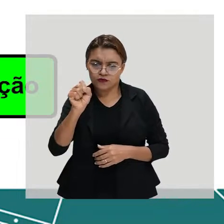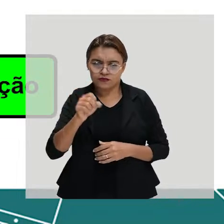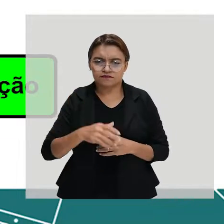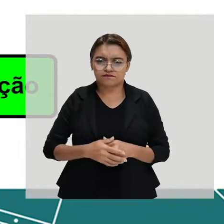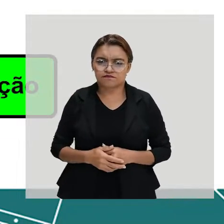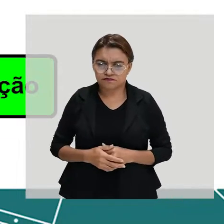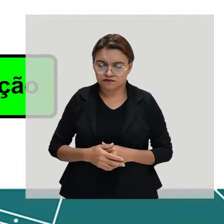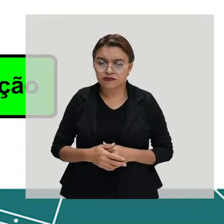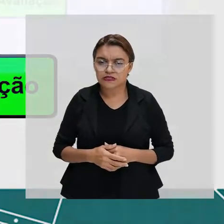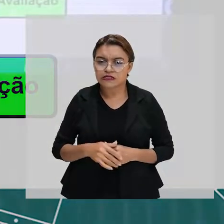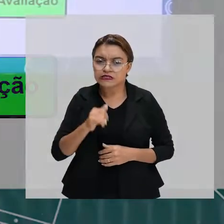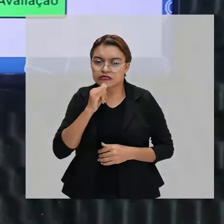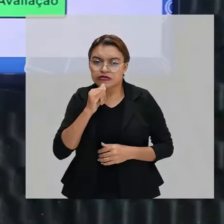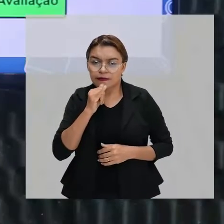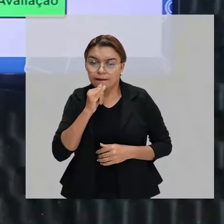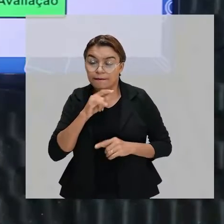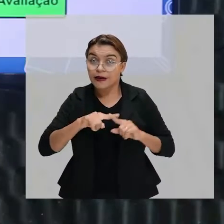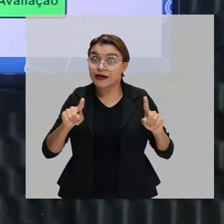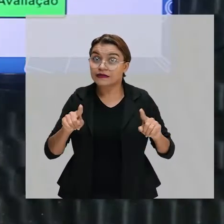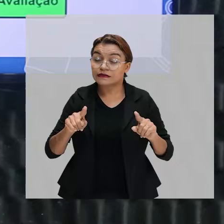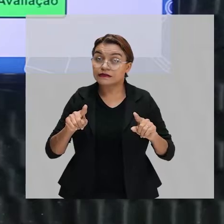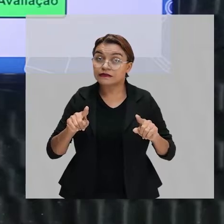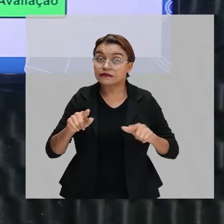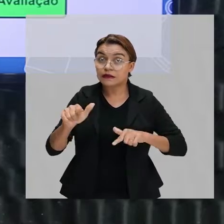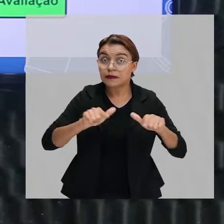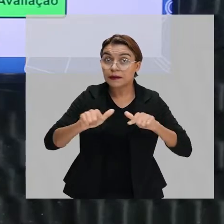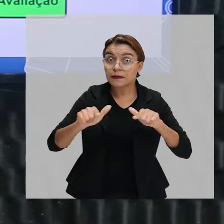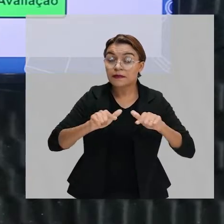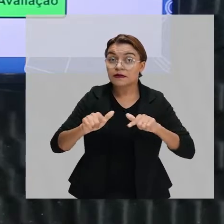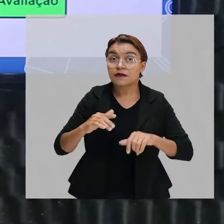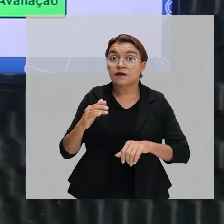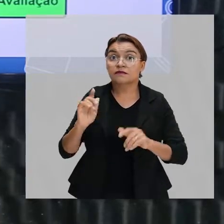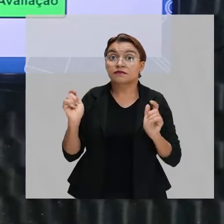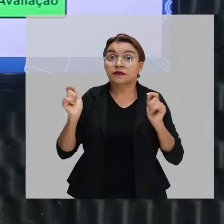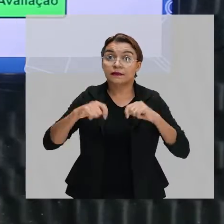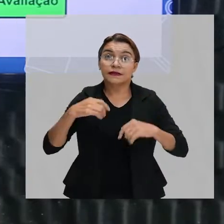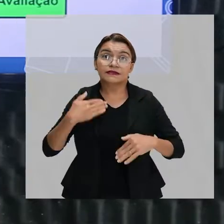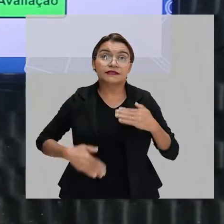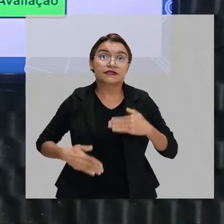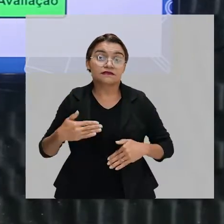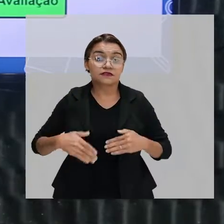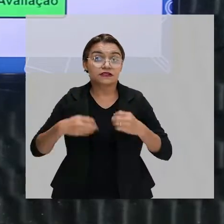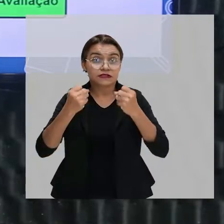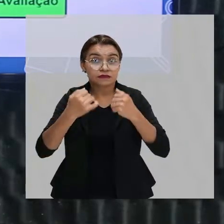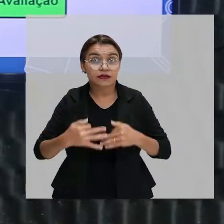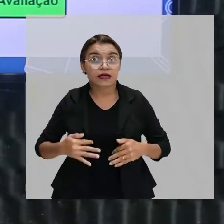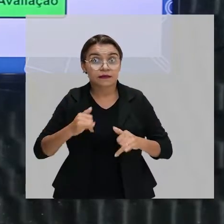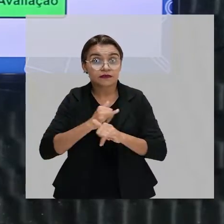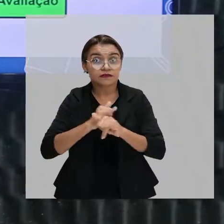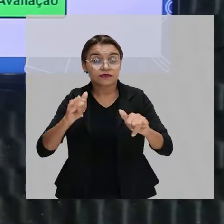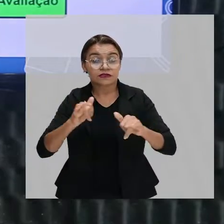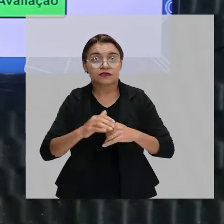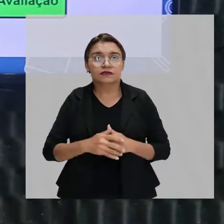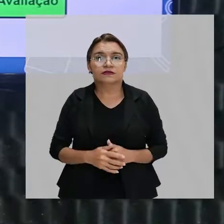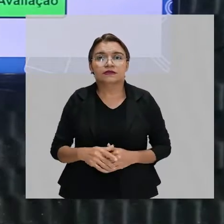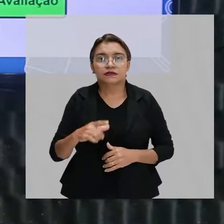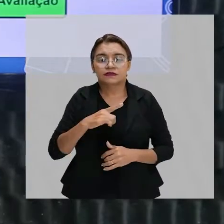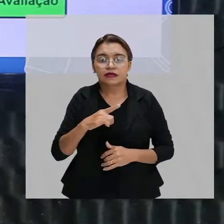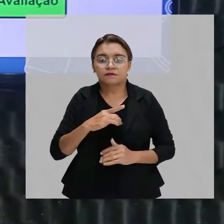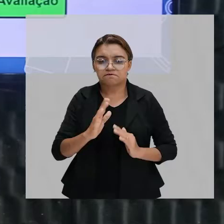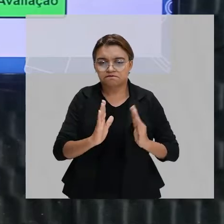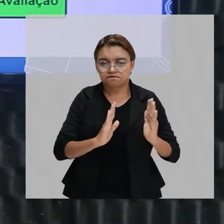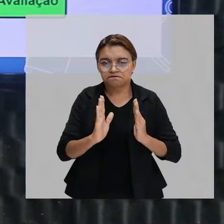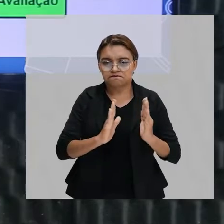mas para eu trabalhar essa capacidade física eu falei para vocês ainda pouco existe aqui ó a